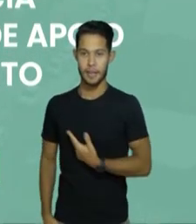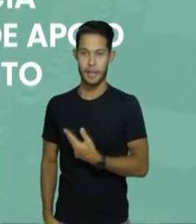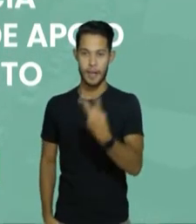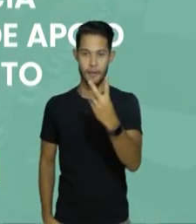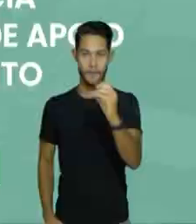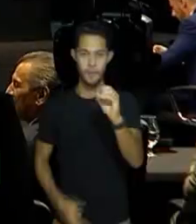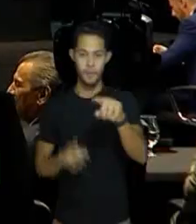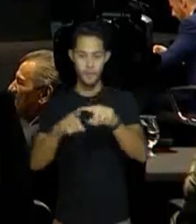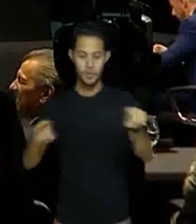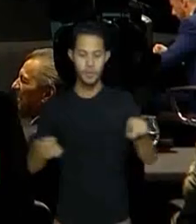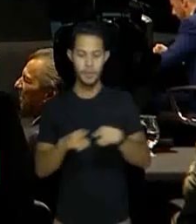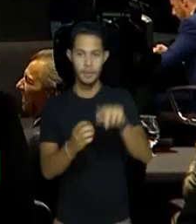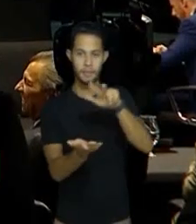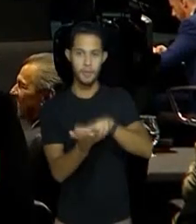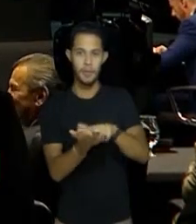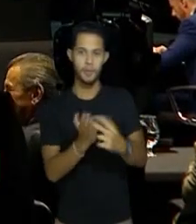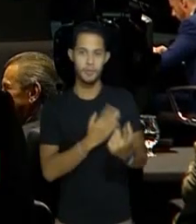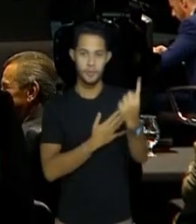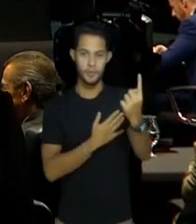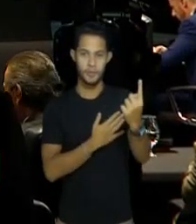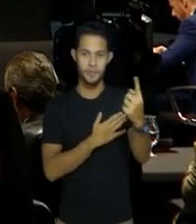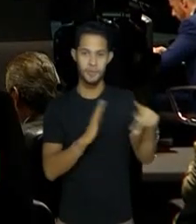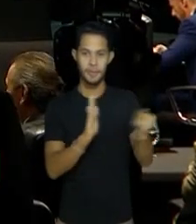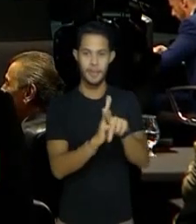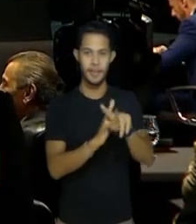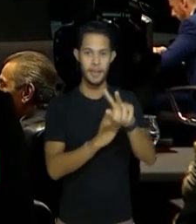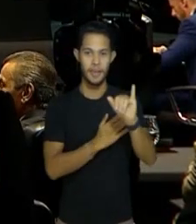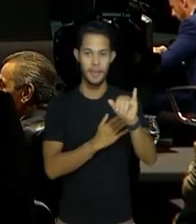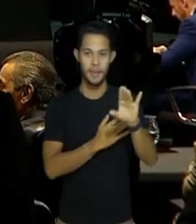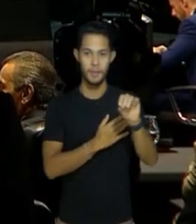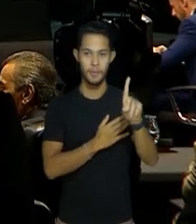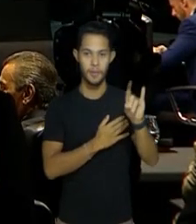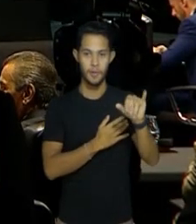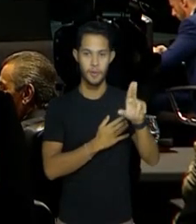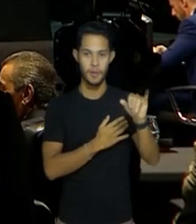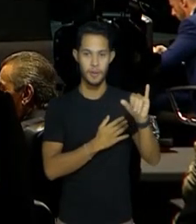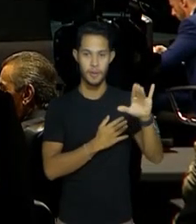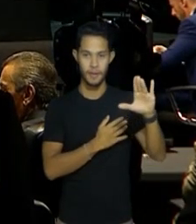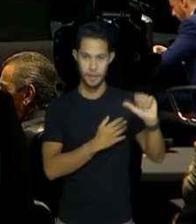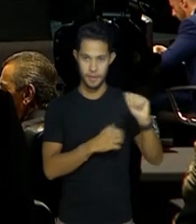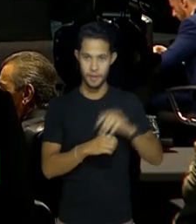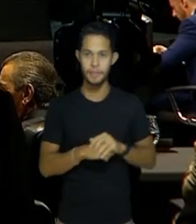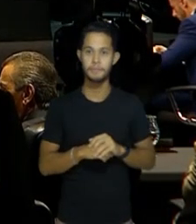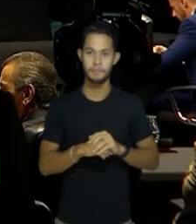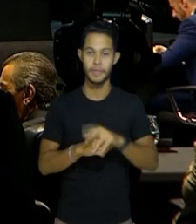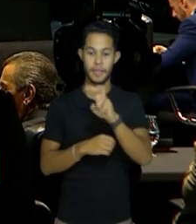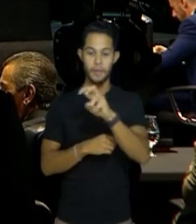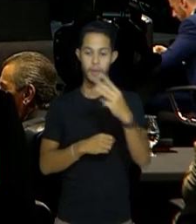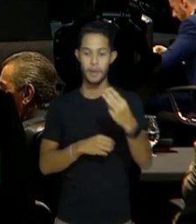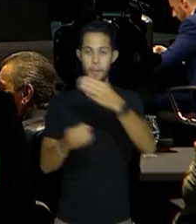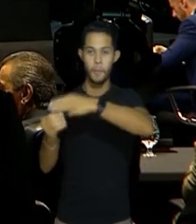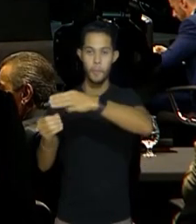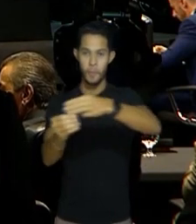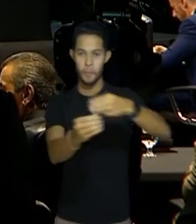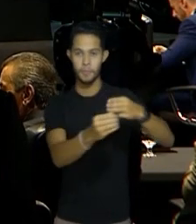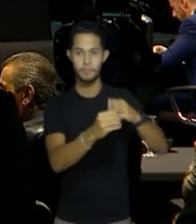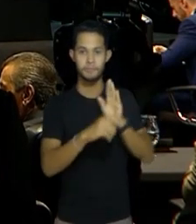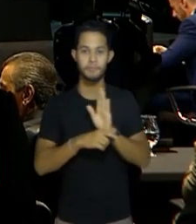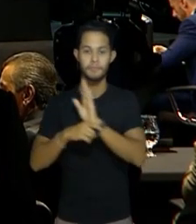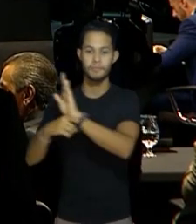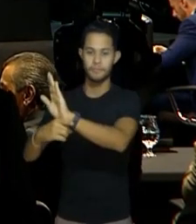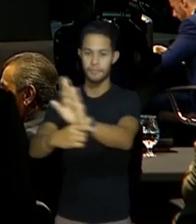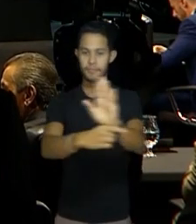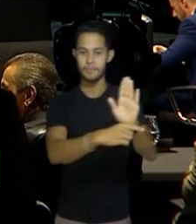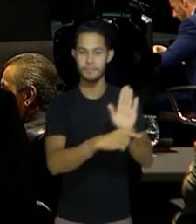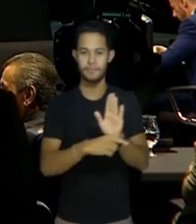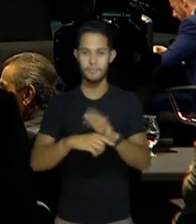leitos de UTI, uma hemodinâmica, ou seja, para atender Blumenau e os nossos 53 municípios, ao qual o Hospital Santo Antônio é referência para uma população de